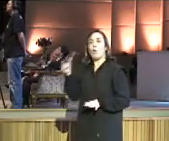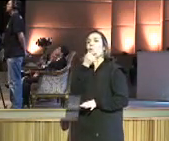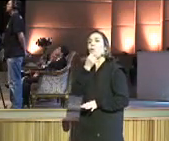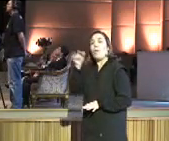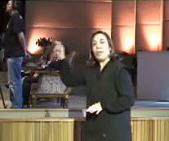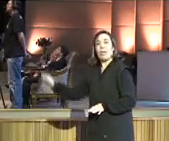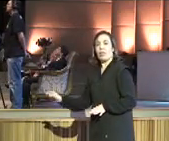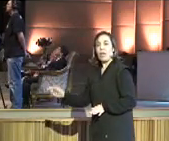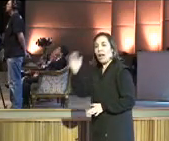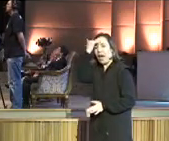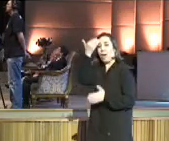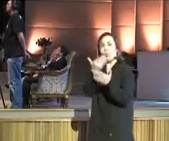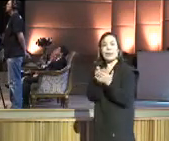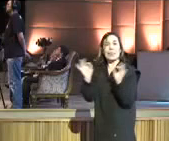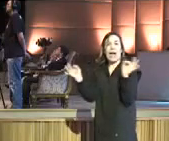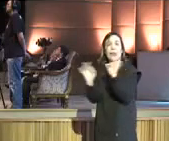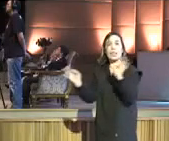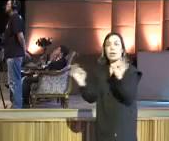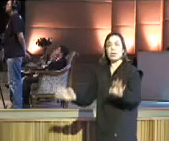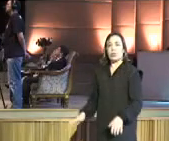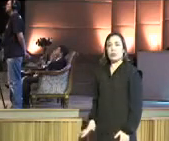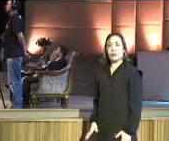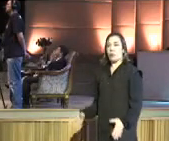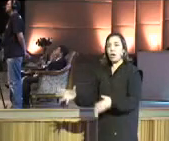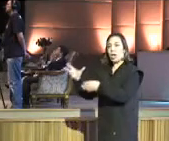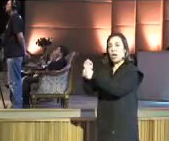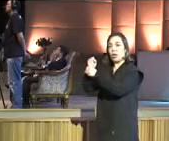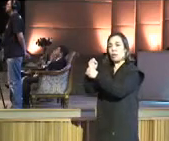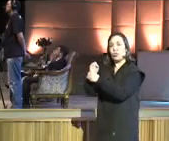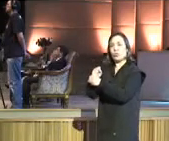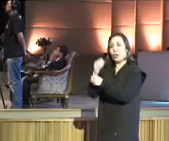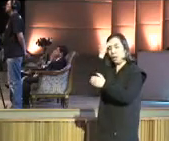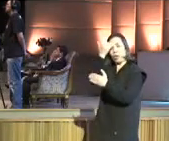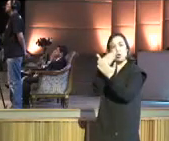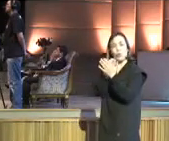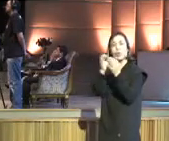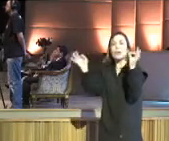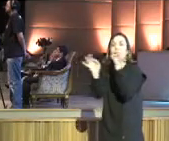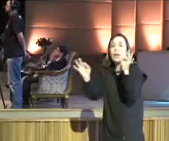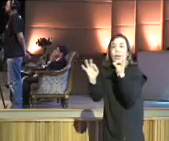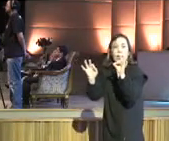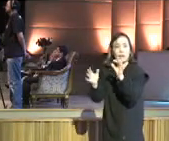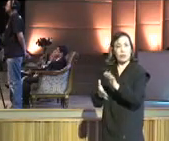porque a gente tem medo de confiar em Deus e de descansar a nossa vida nele.